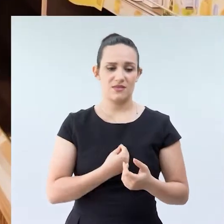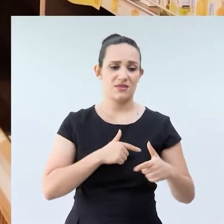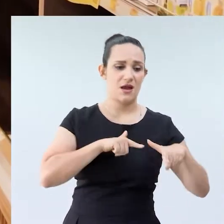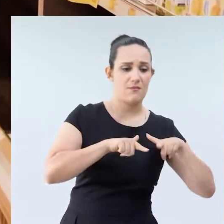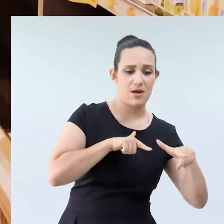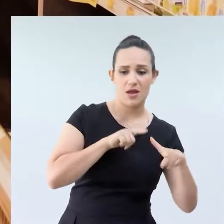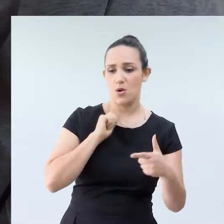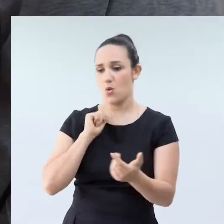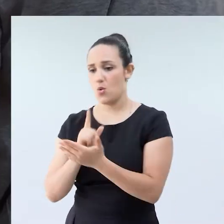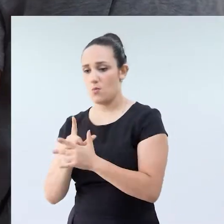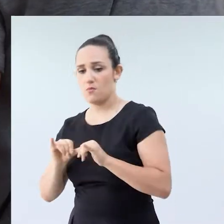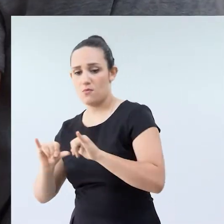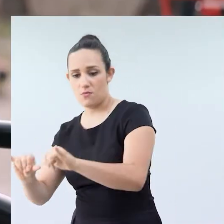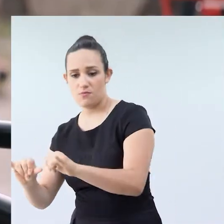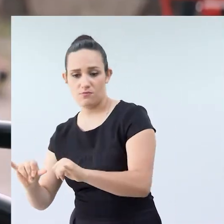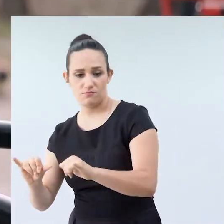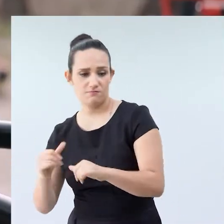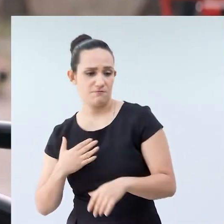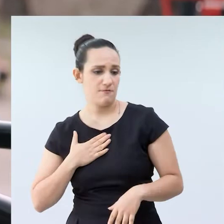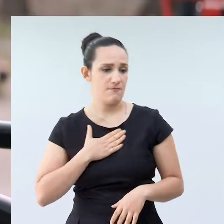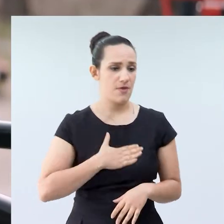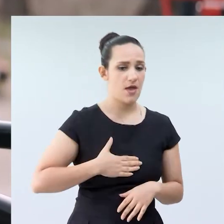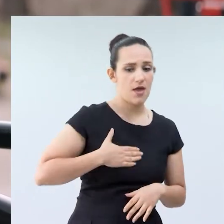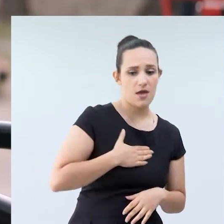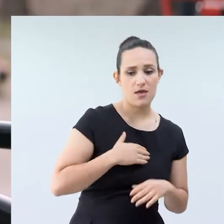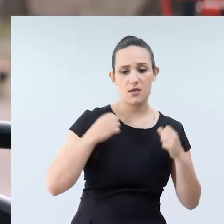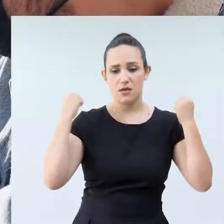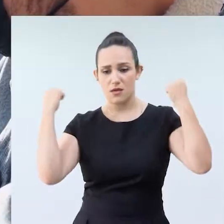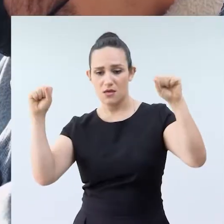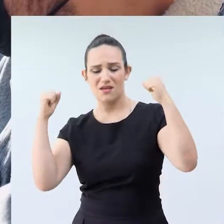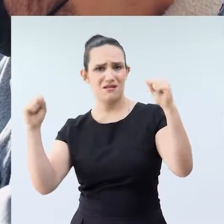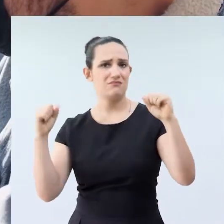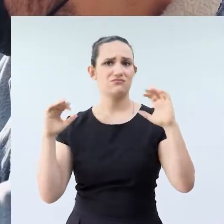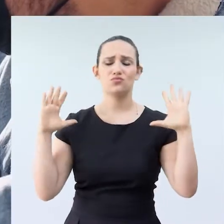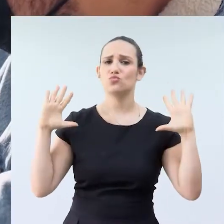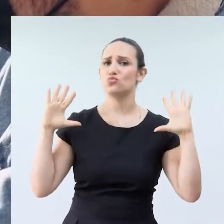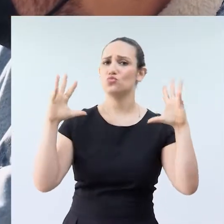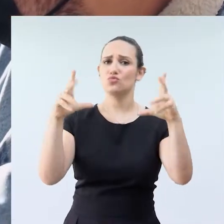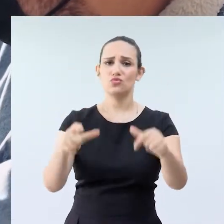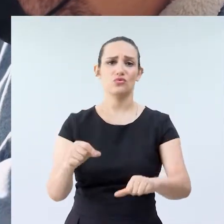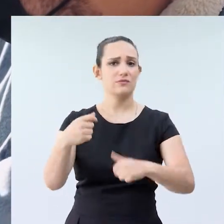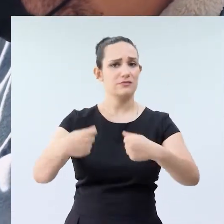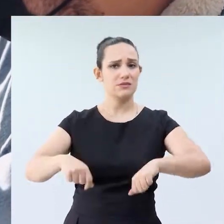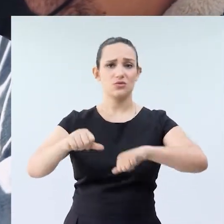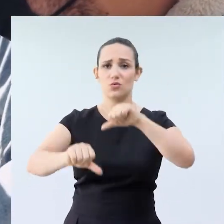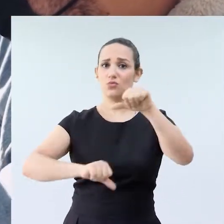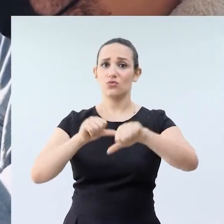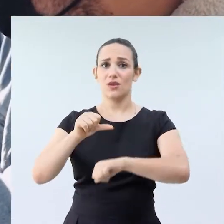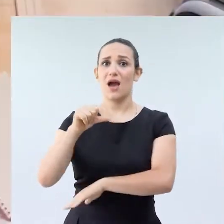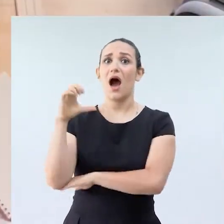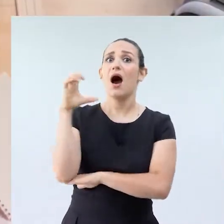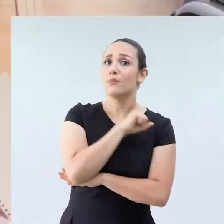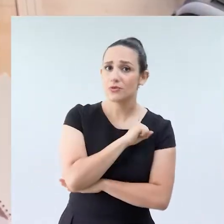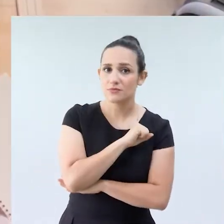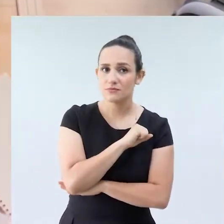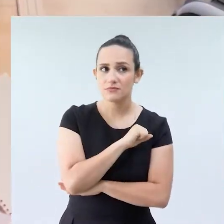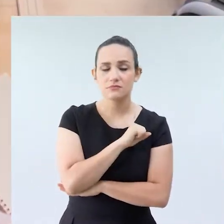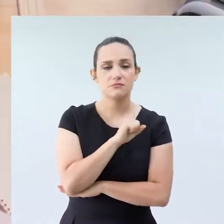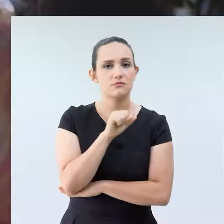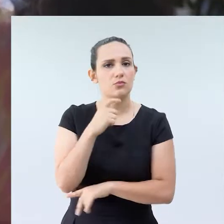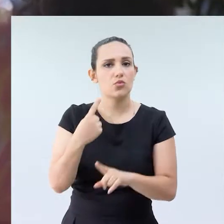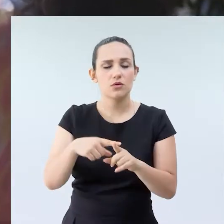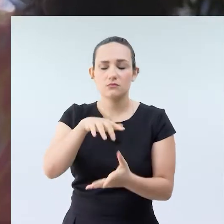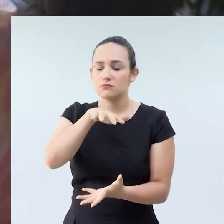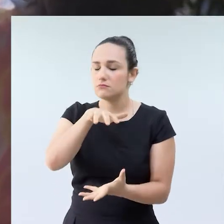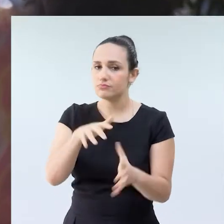no supermercado, do lazer à atividade física. Tudo precisou mudar e bem rápido. De uma hora para